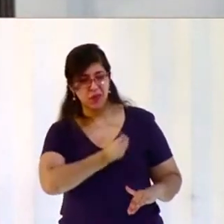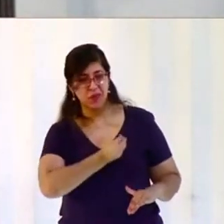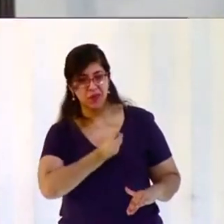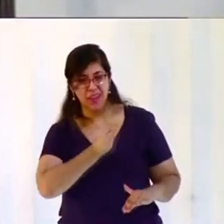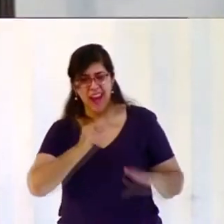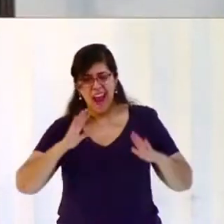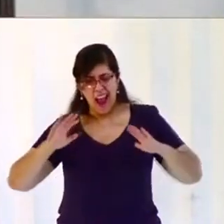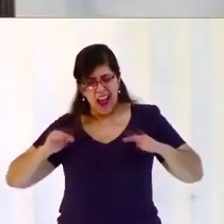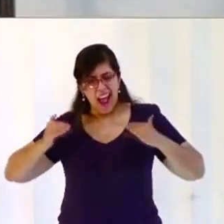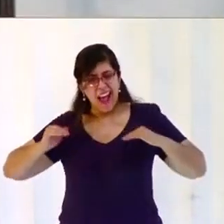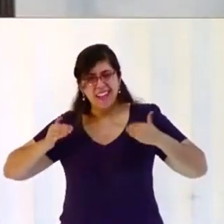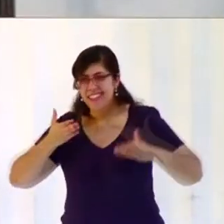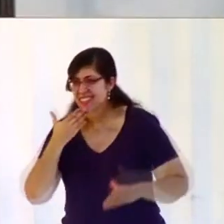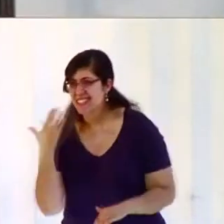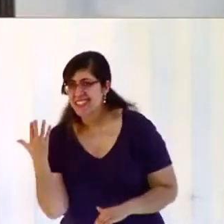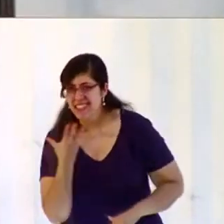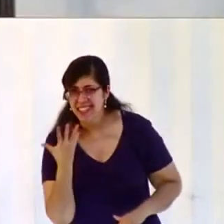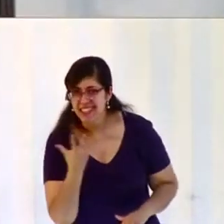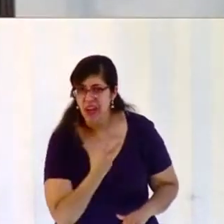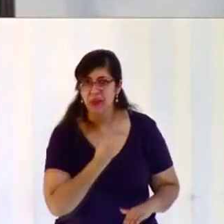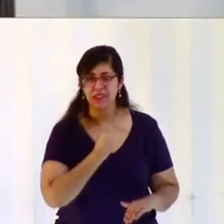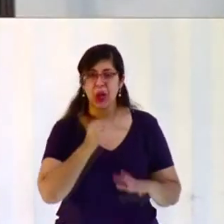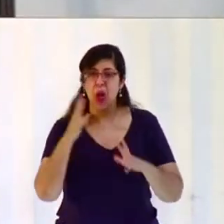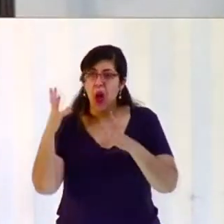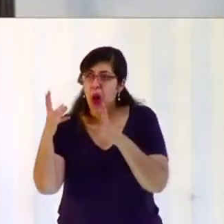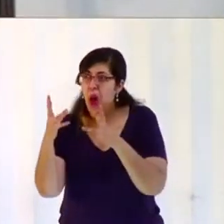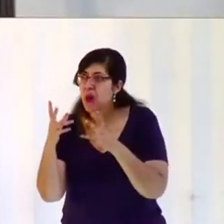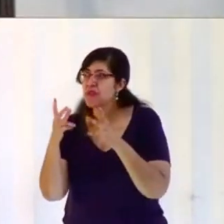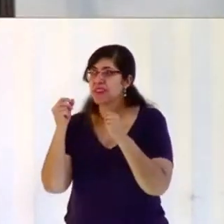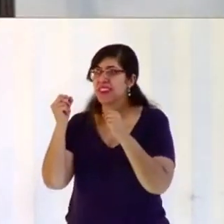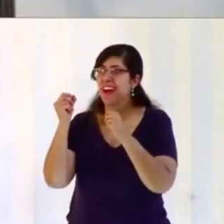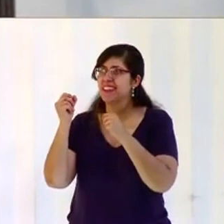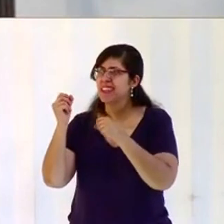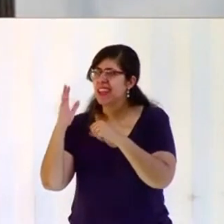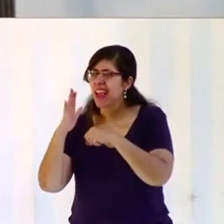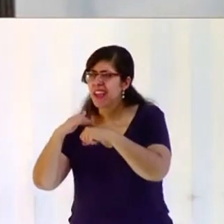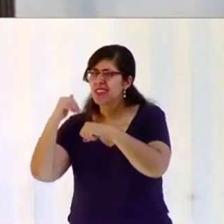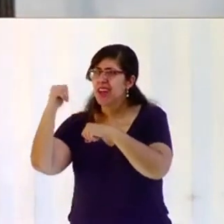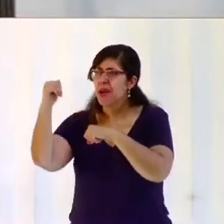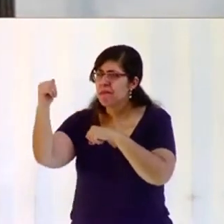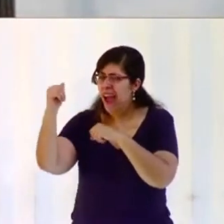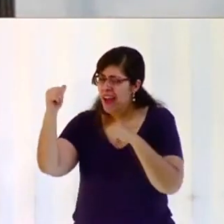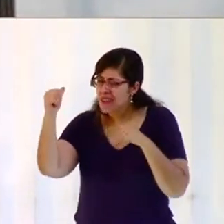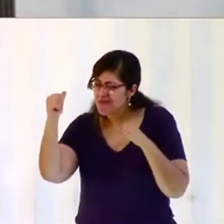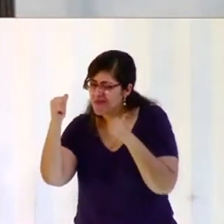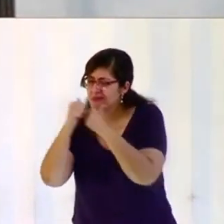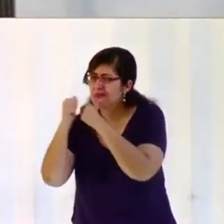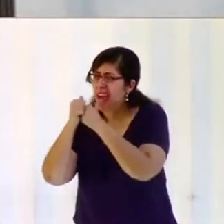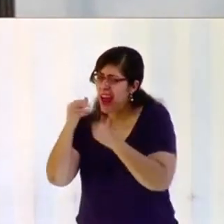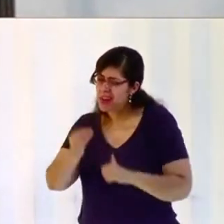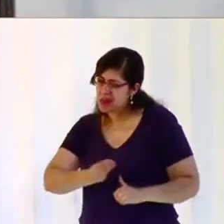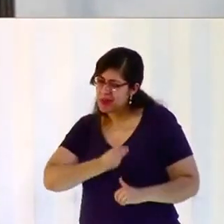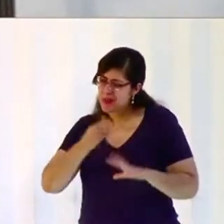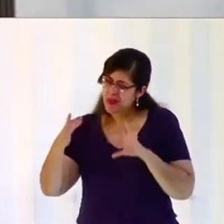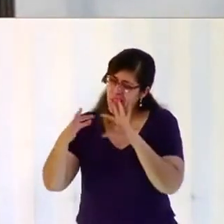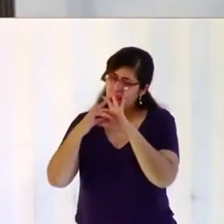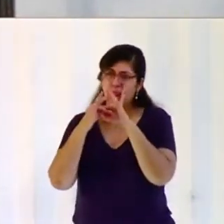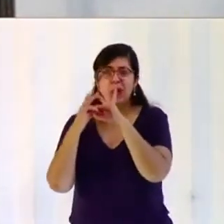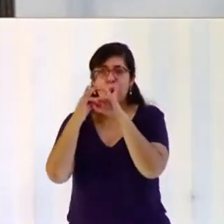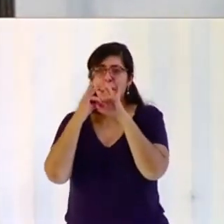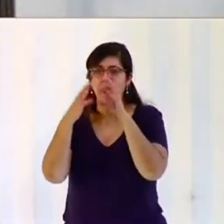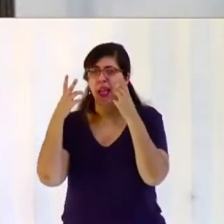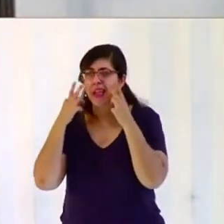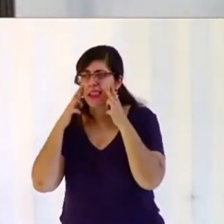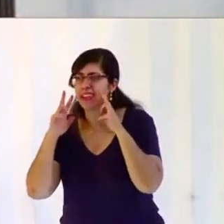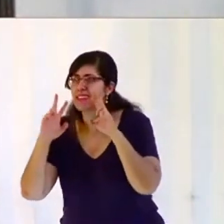da salvação como alguém que foi convidado a conviver em comunhão e designado para um testemunho,